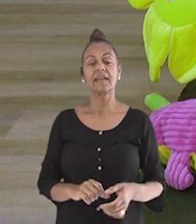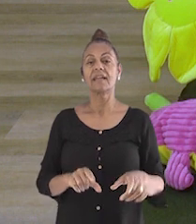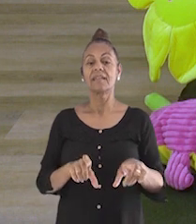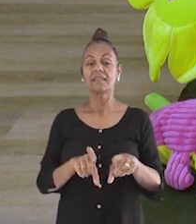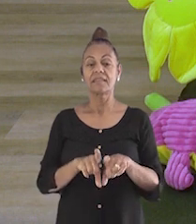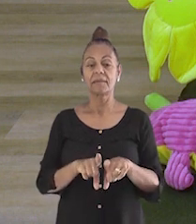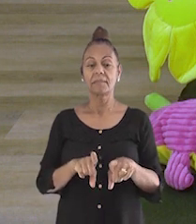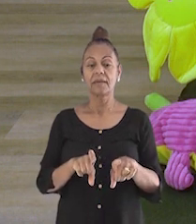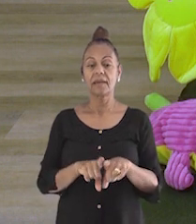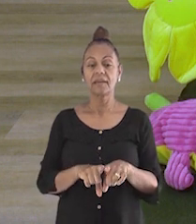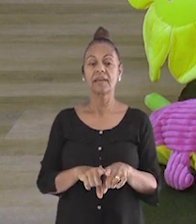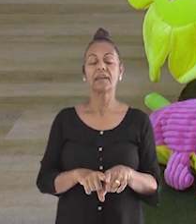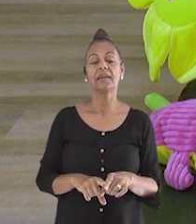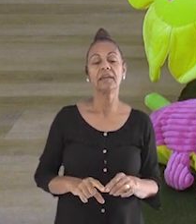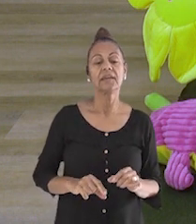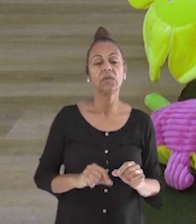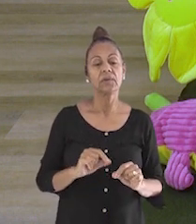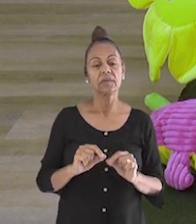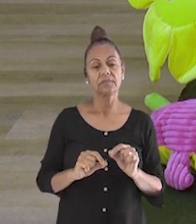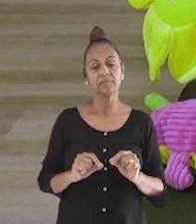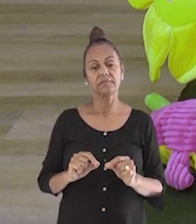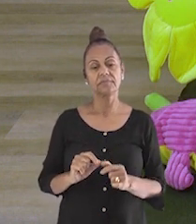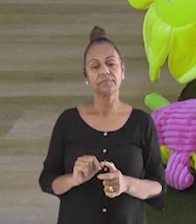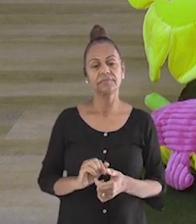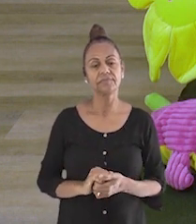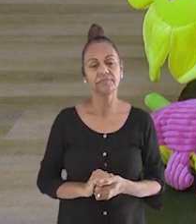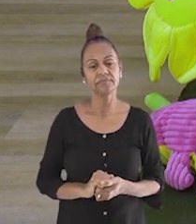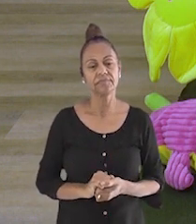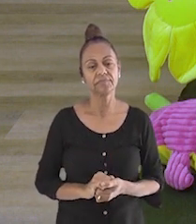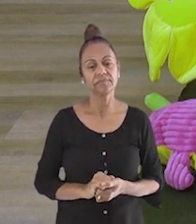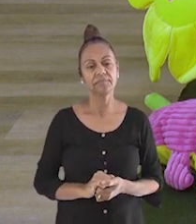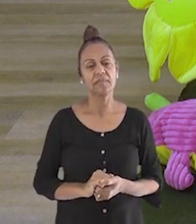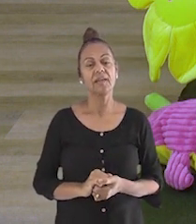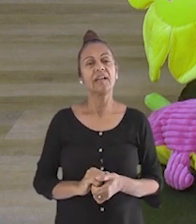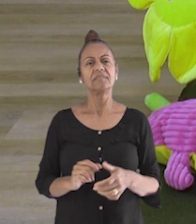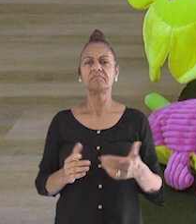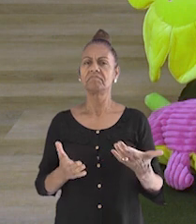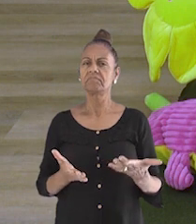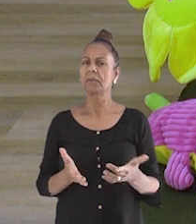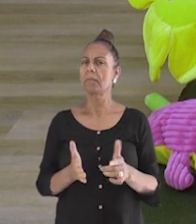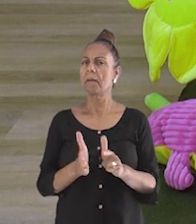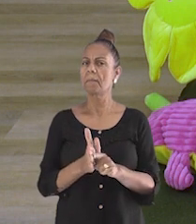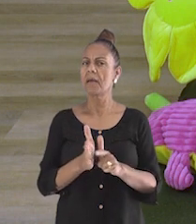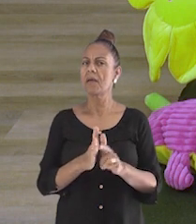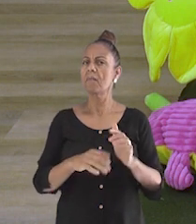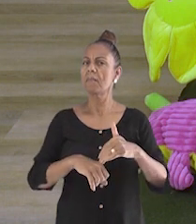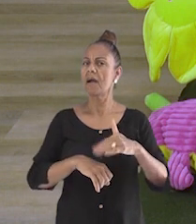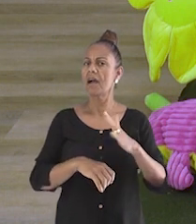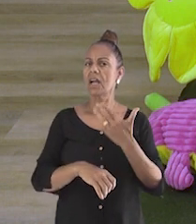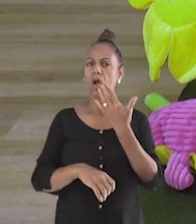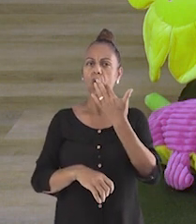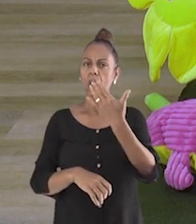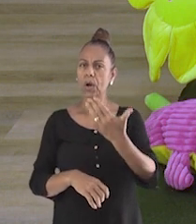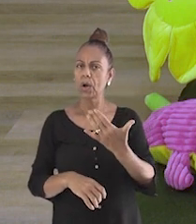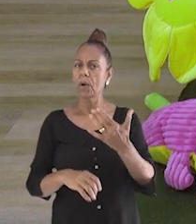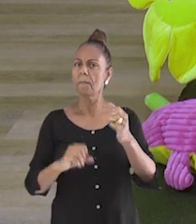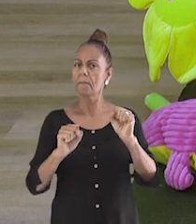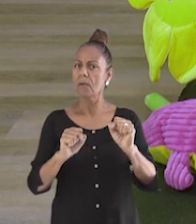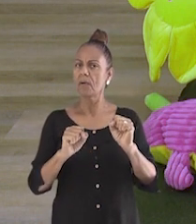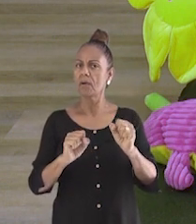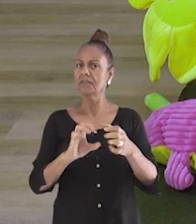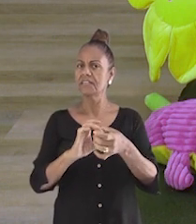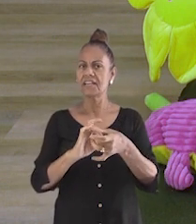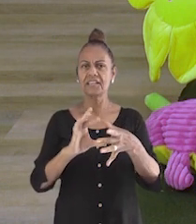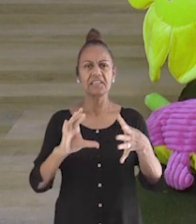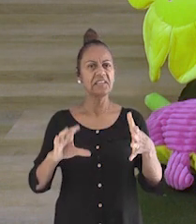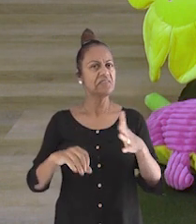na minha casa. E também passei um papel para ela ficar mais colorida. Se você quiser, você